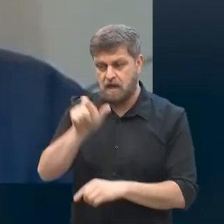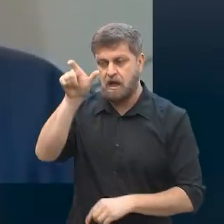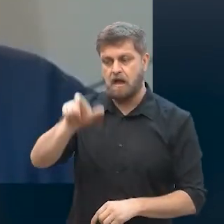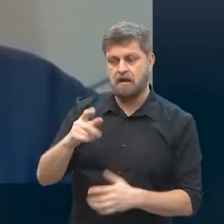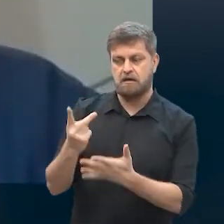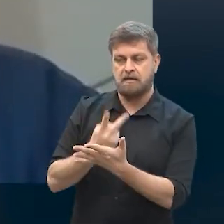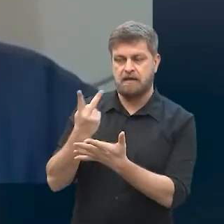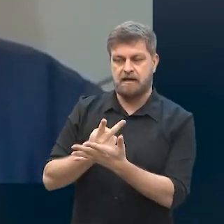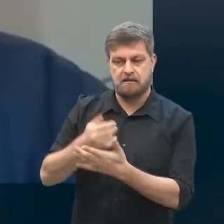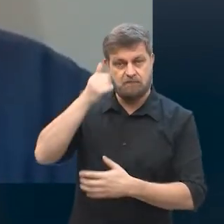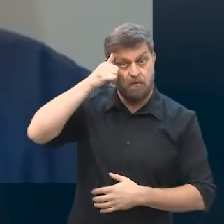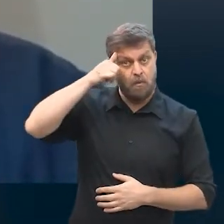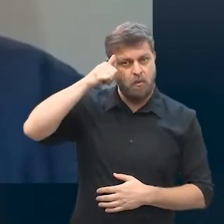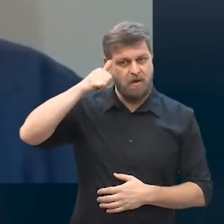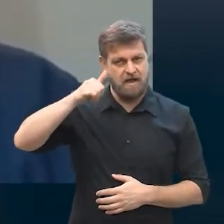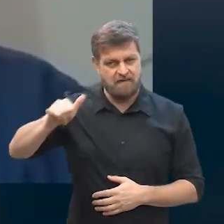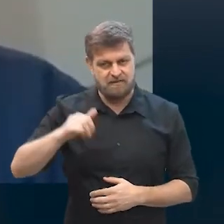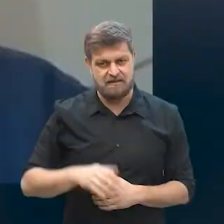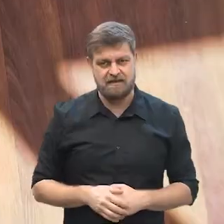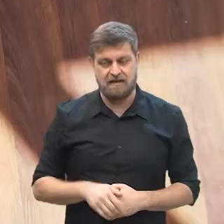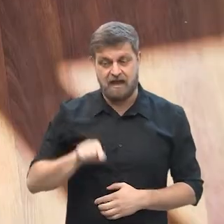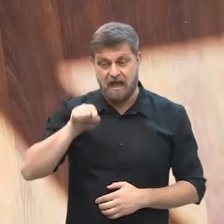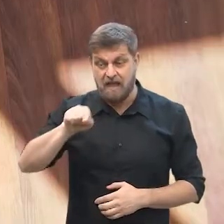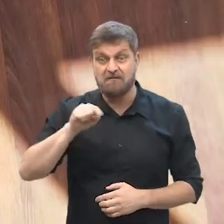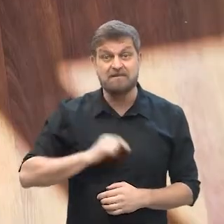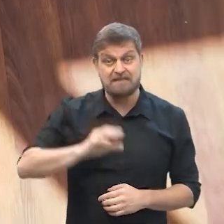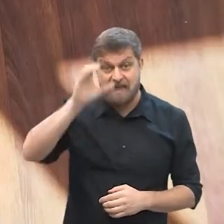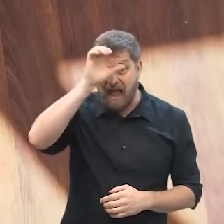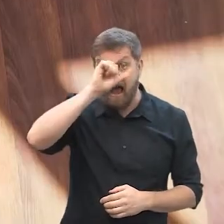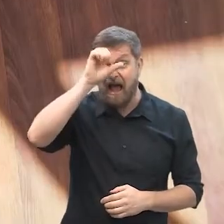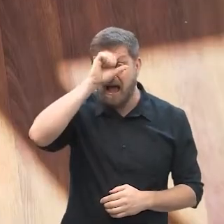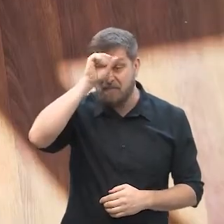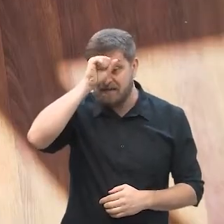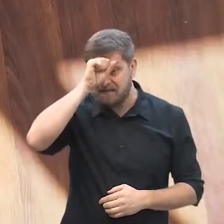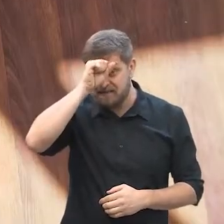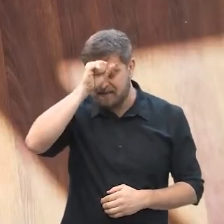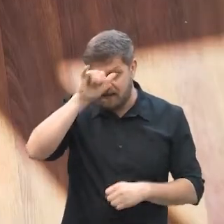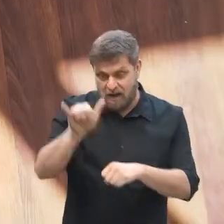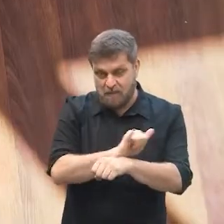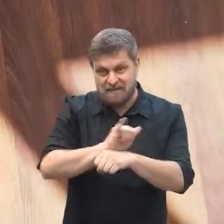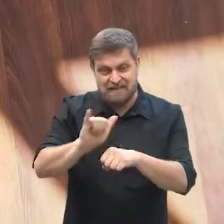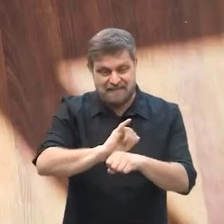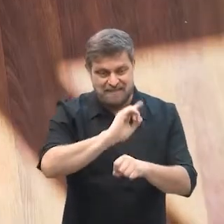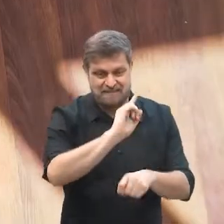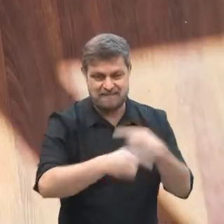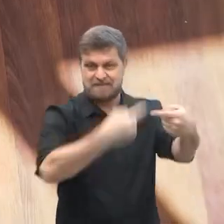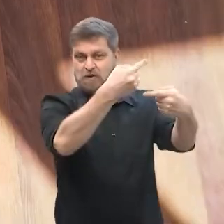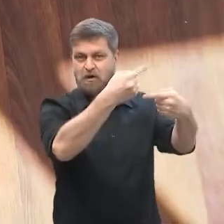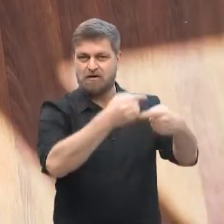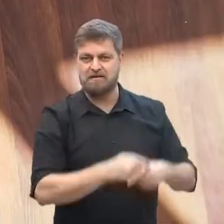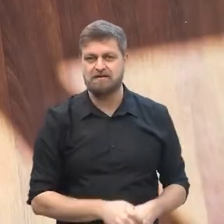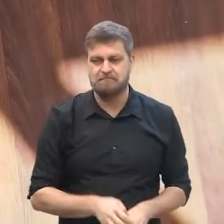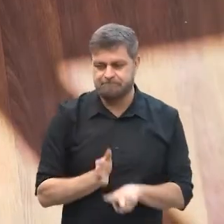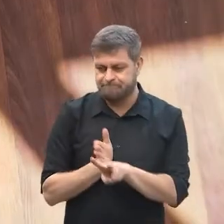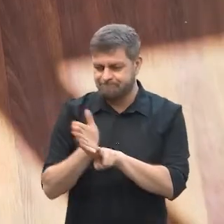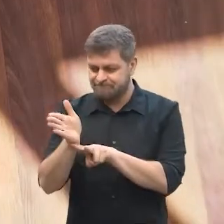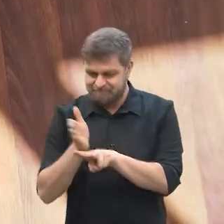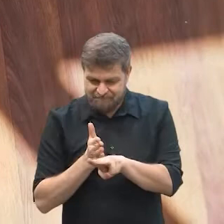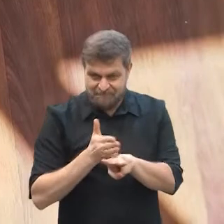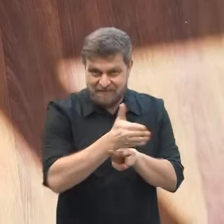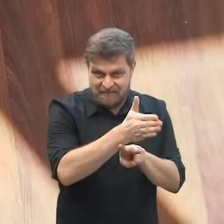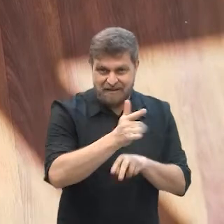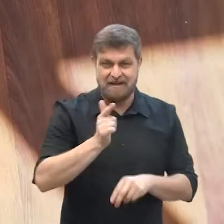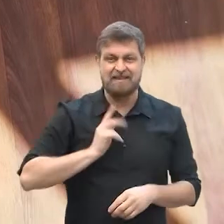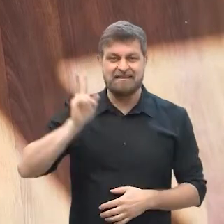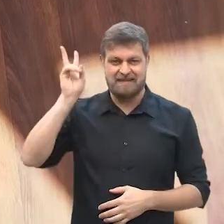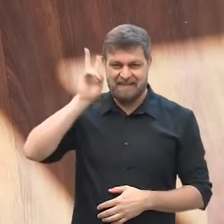fazer, e a forma de não fazer talvez te leve para um caminho de sucesso. Existem muitas histórias